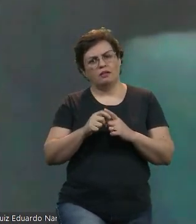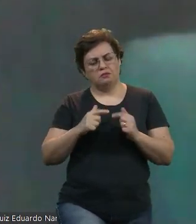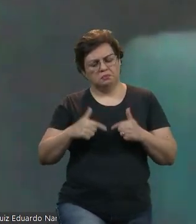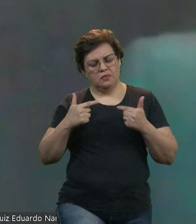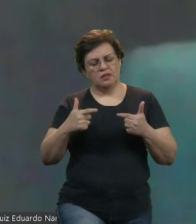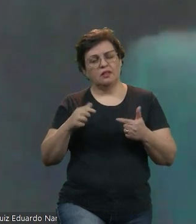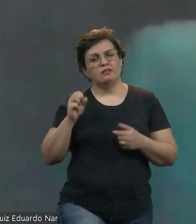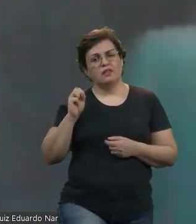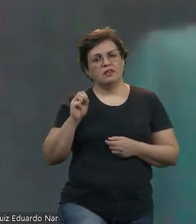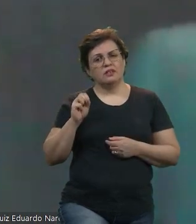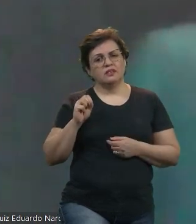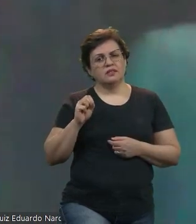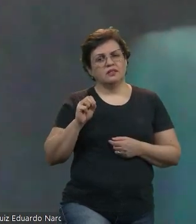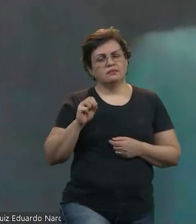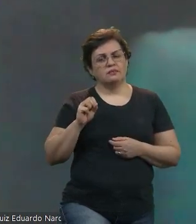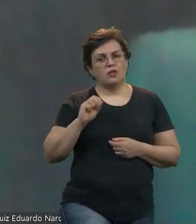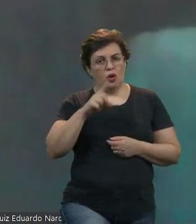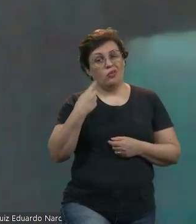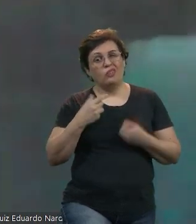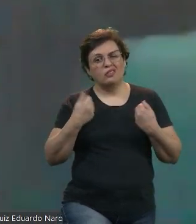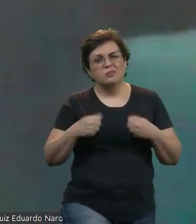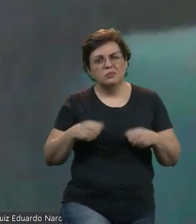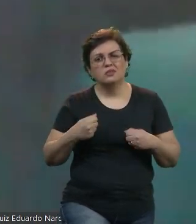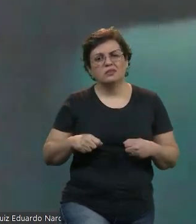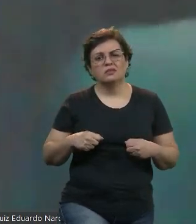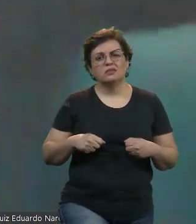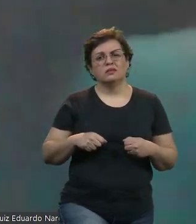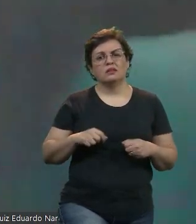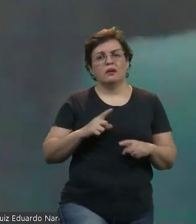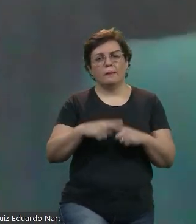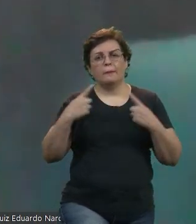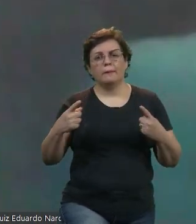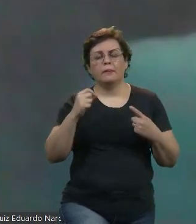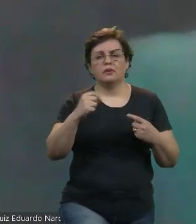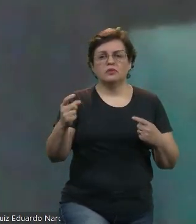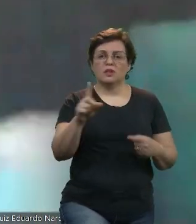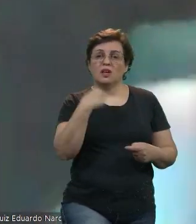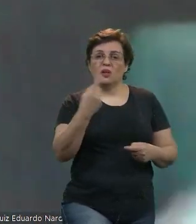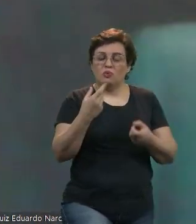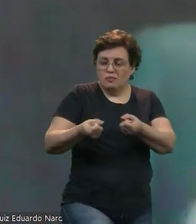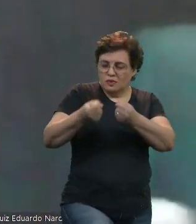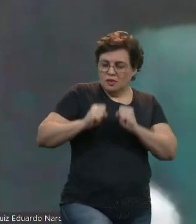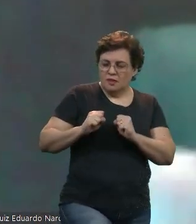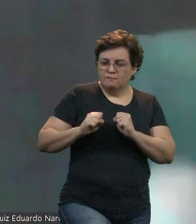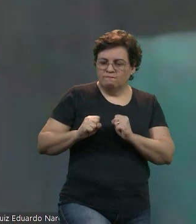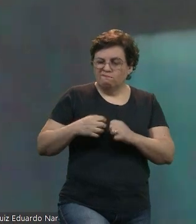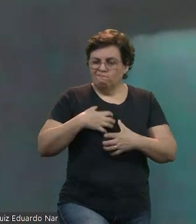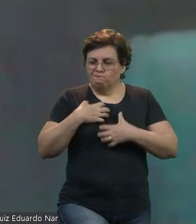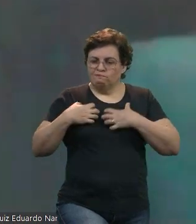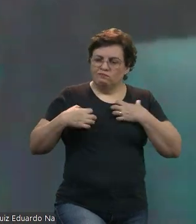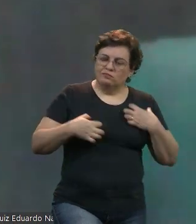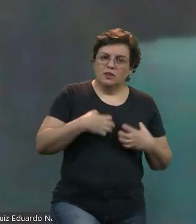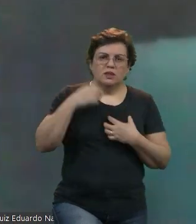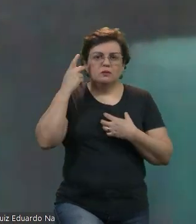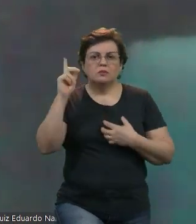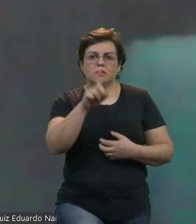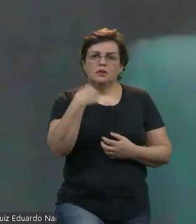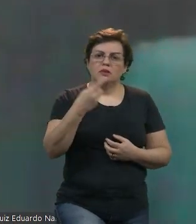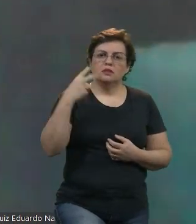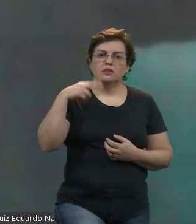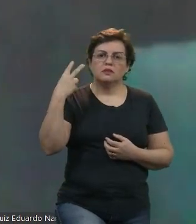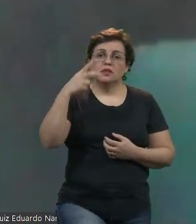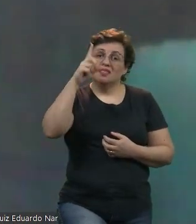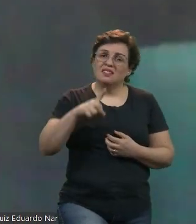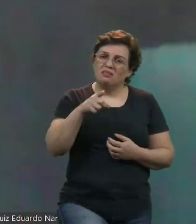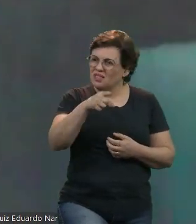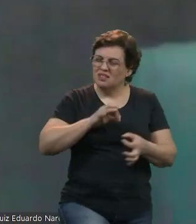se é que... E nós precisamos mesmo. Mas o que traz de desgaste para nós, vereadores, são